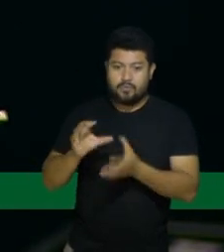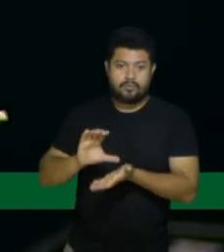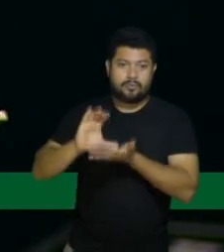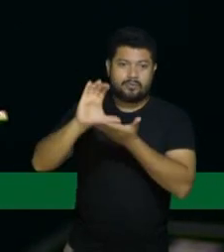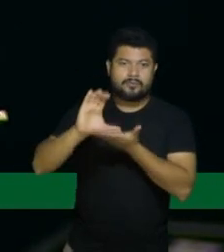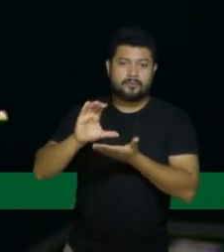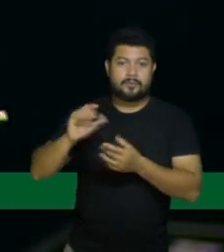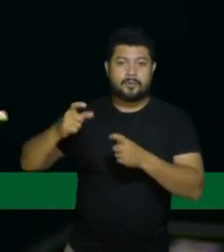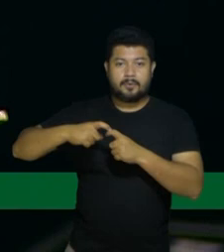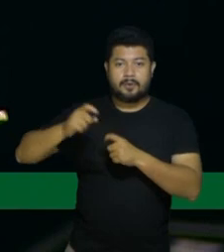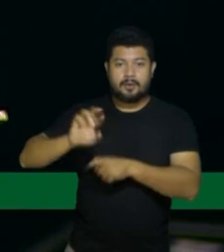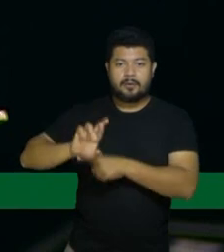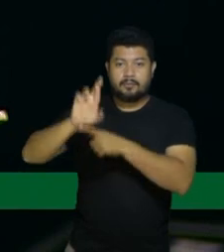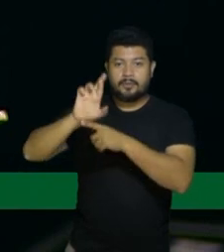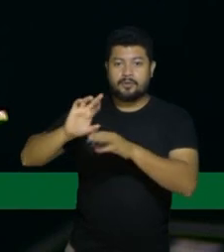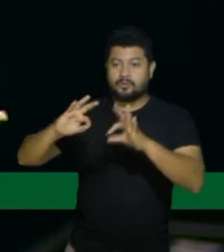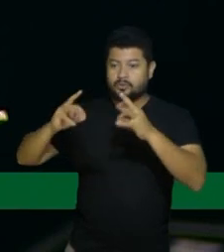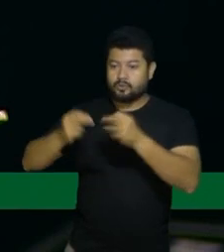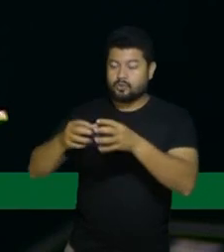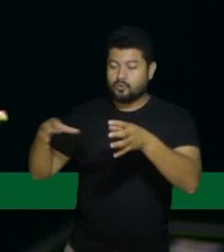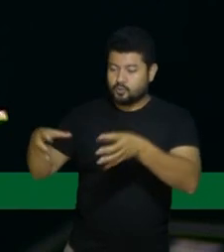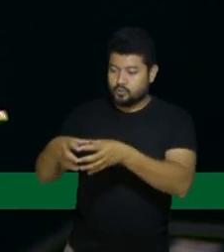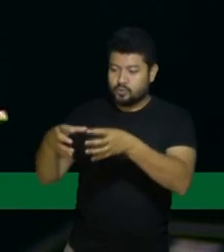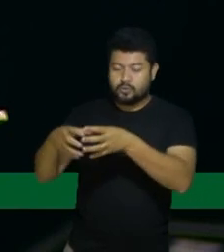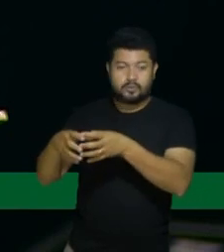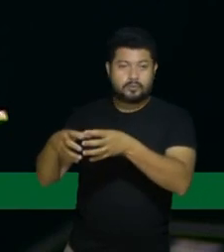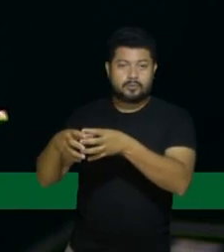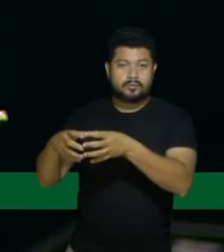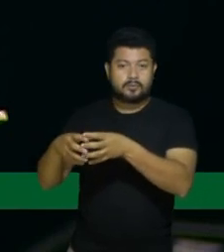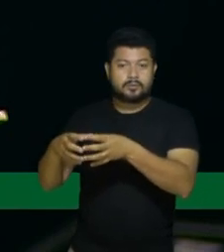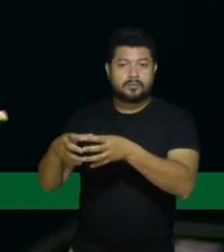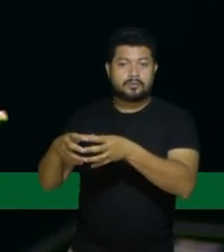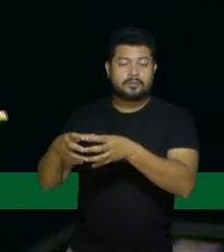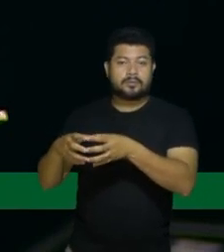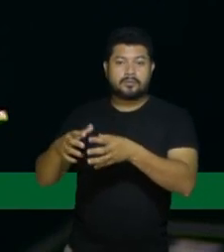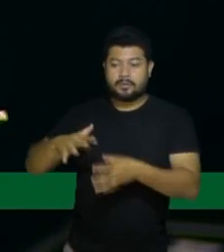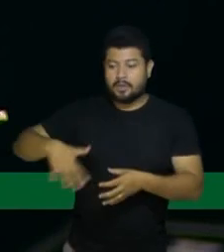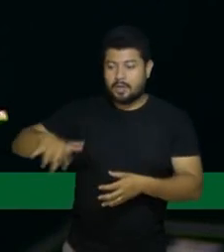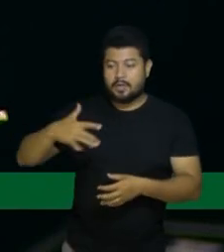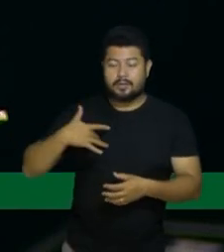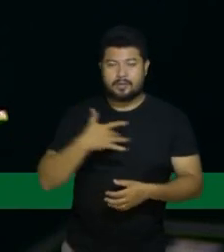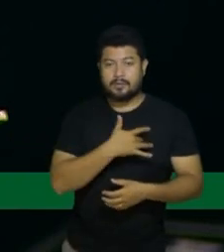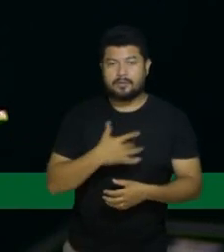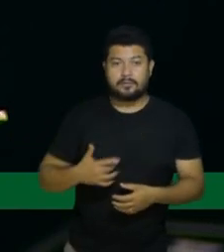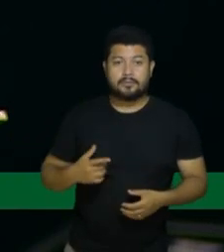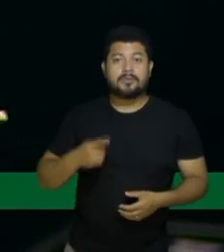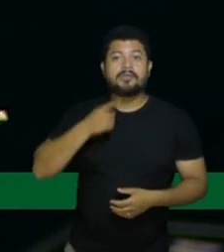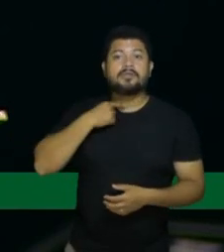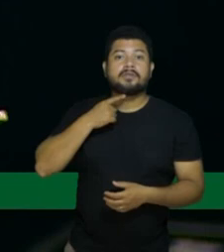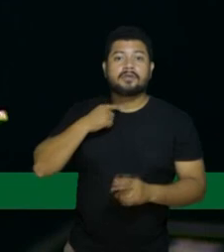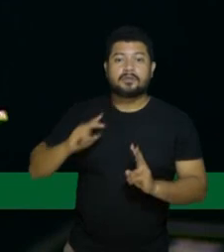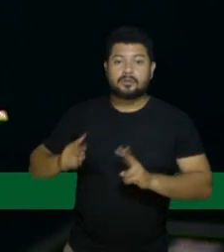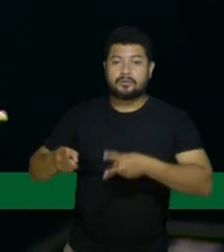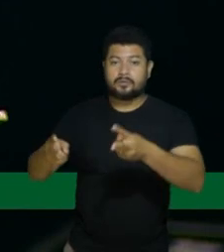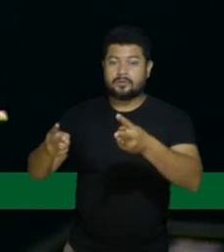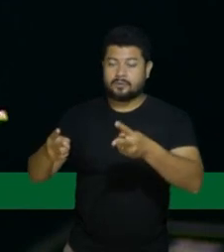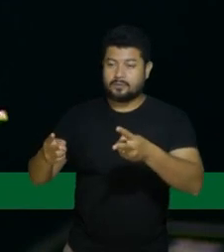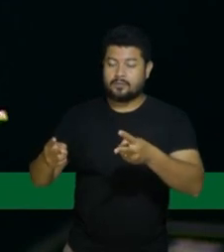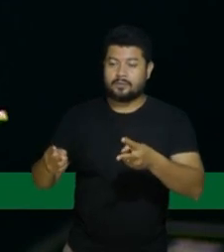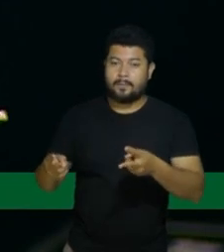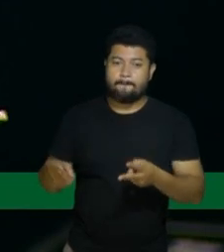representa todo o corpo Clínico porque o nosso desejo é continuar como um hospital de